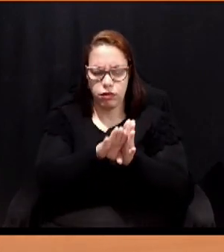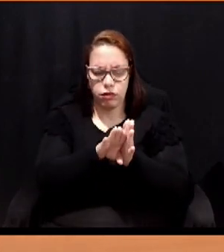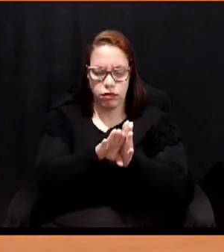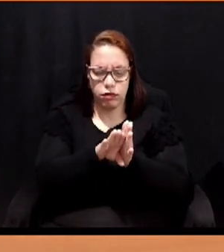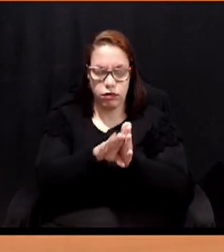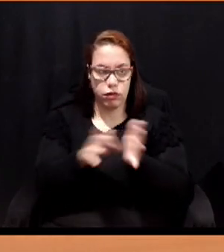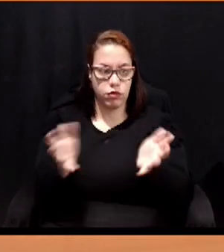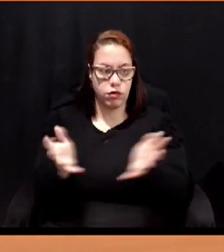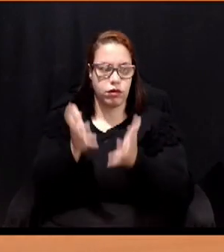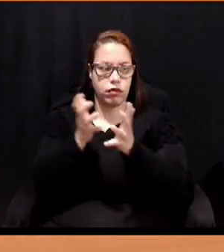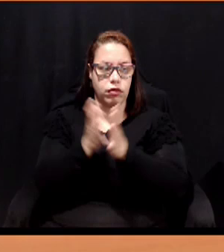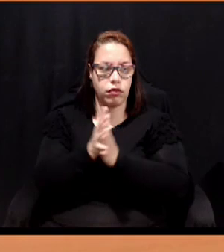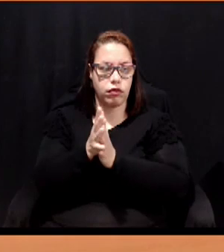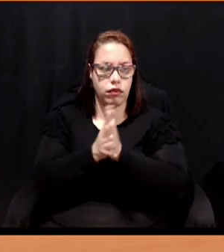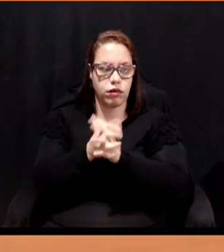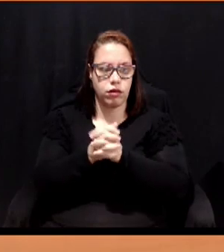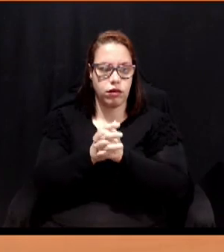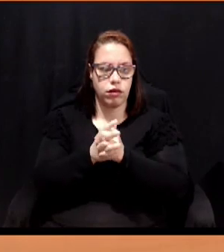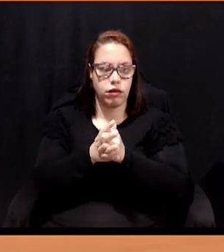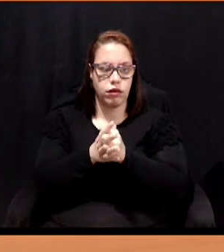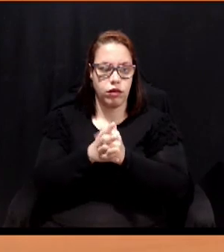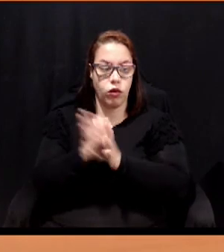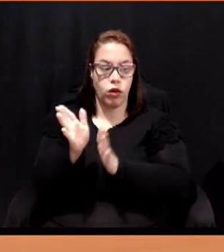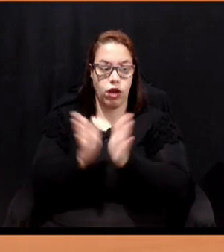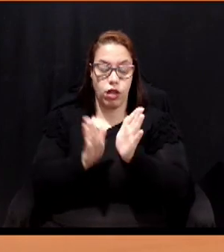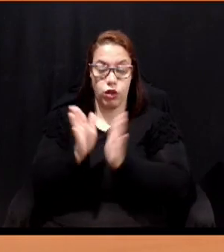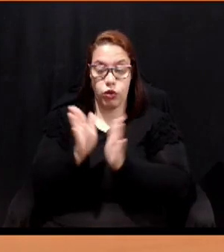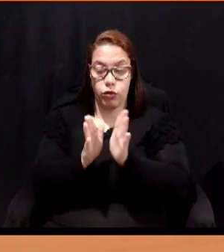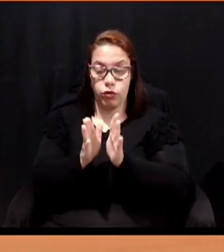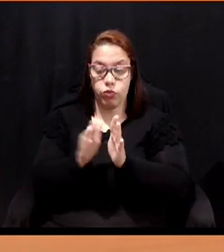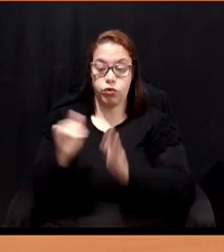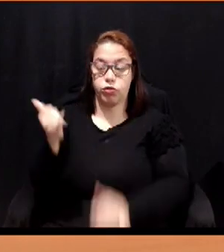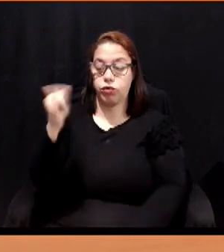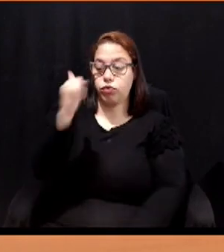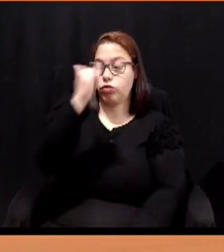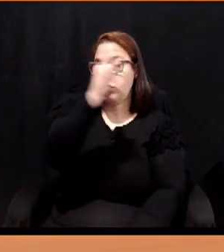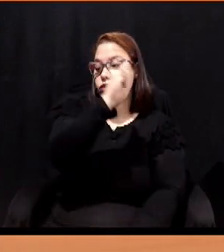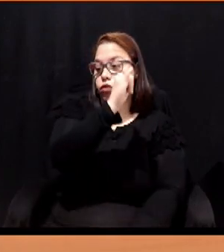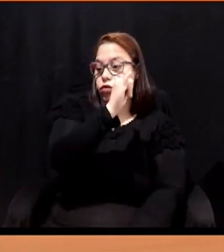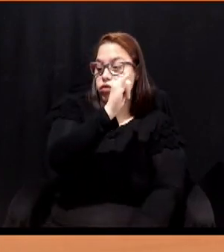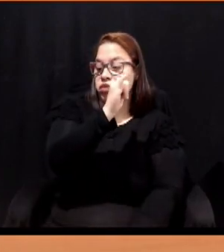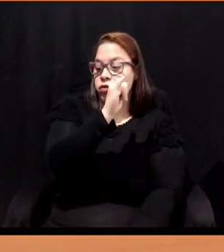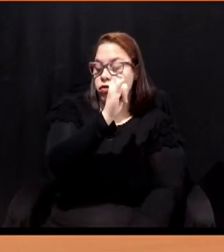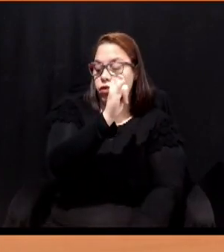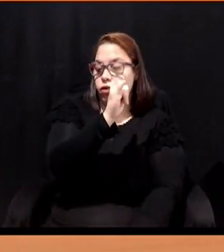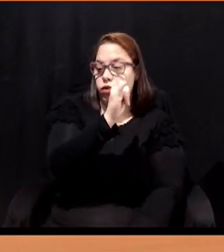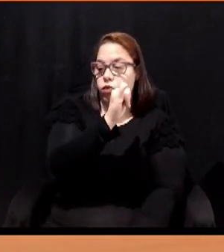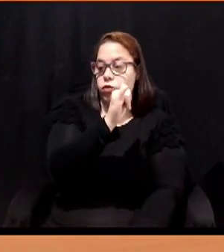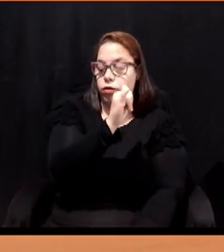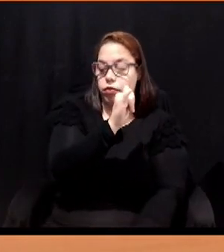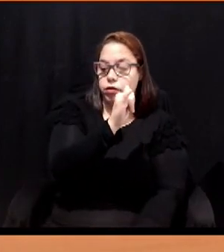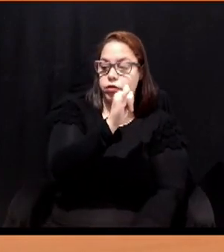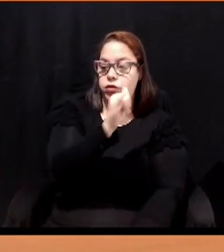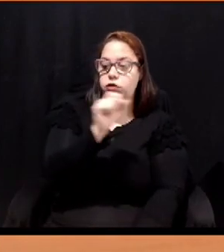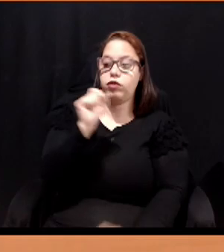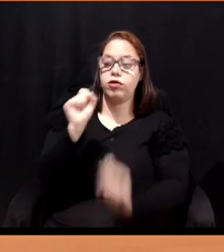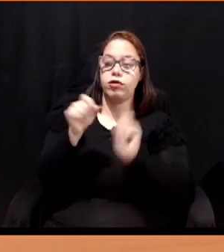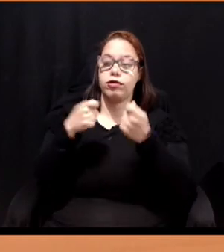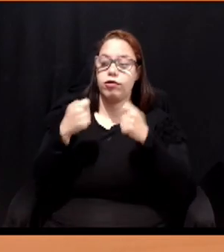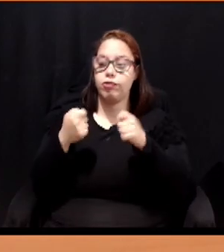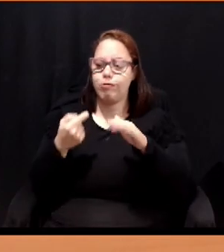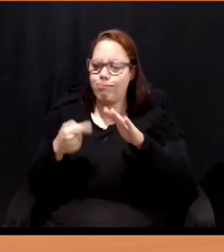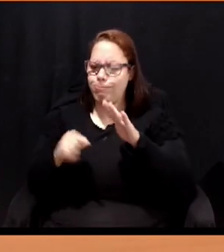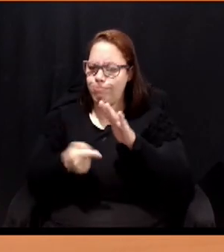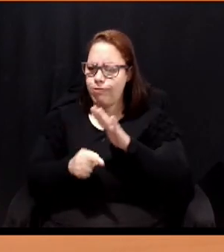o Márcio traz com relação ao acesso ao aeroporto, ele é uma questão que a gente precisa aprofundar, né? E a gente tem